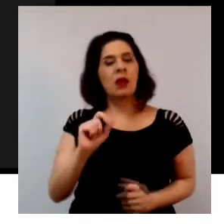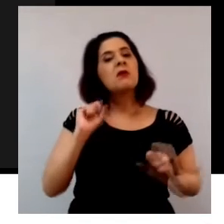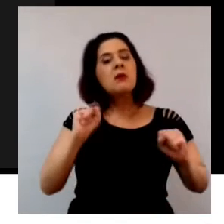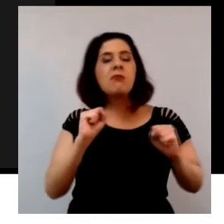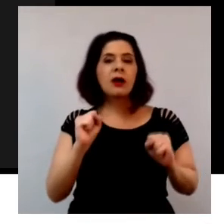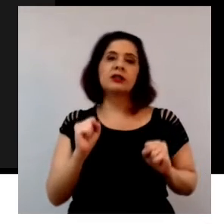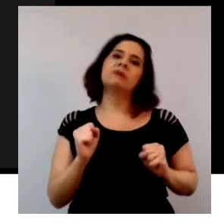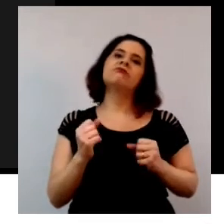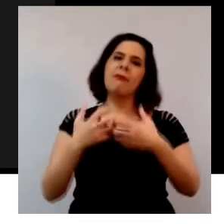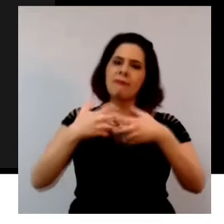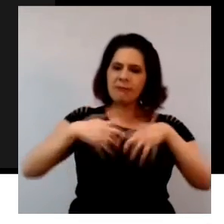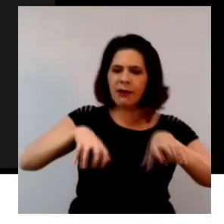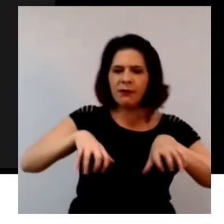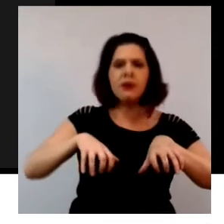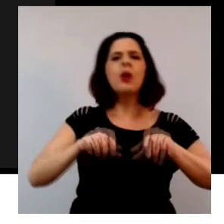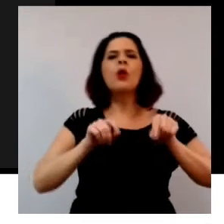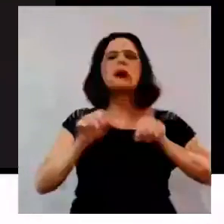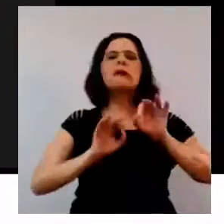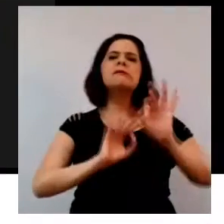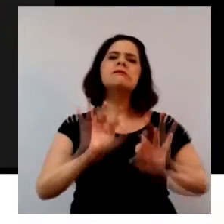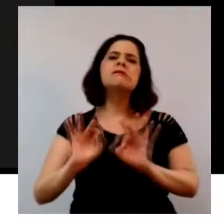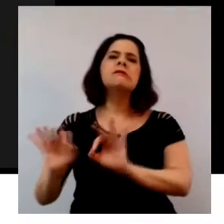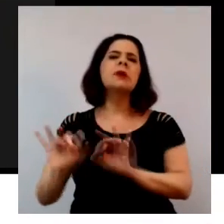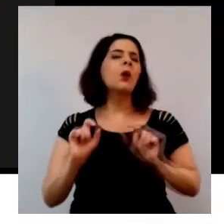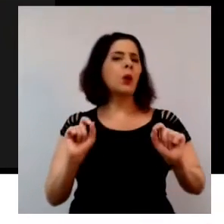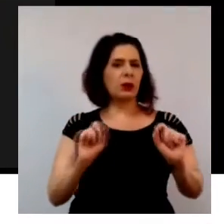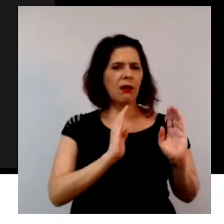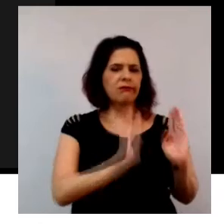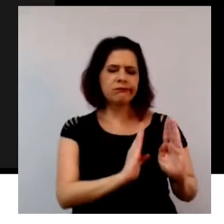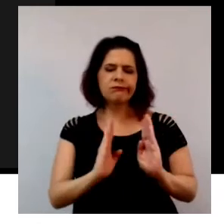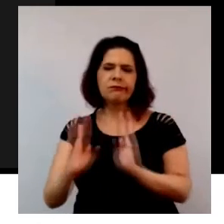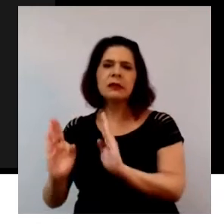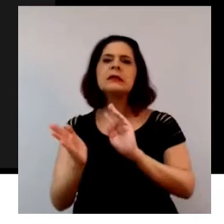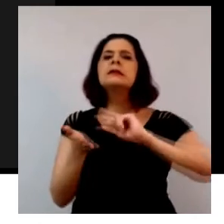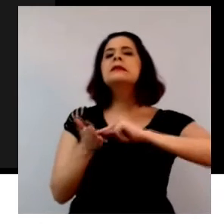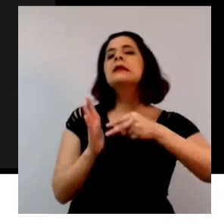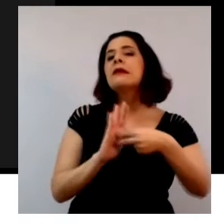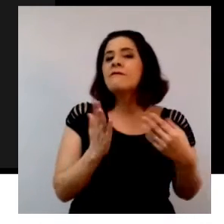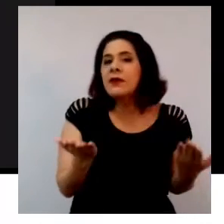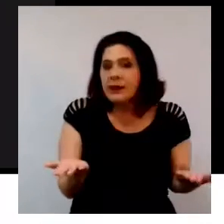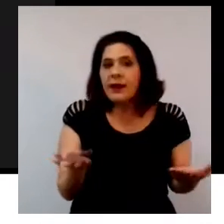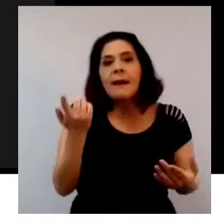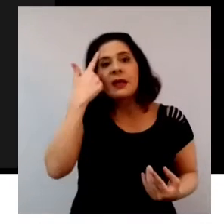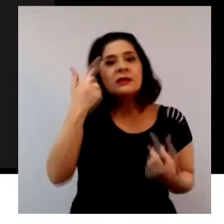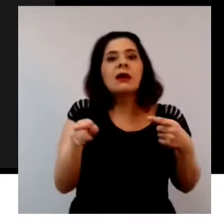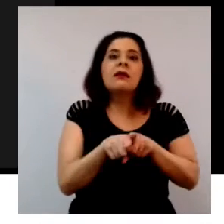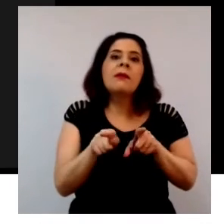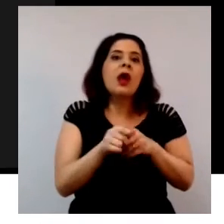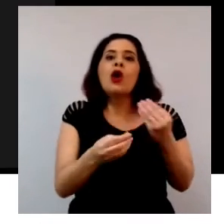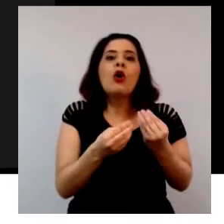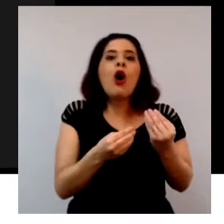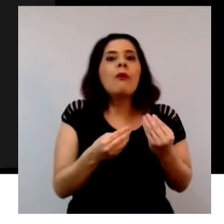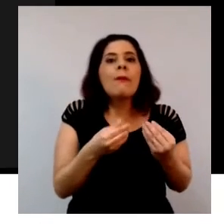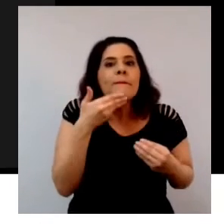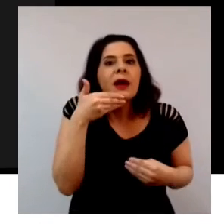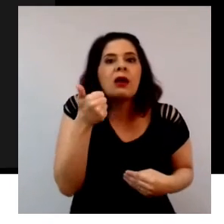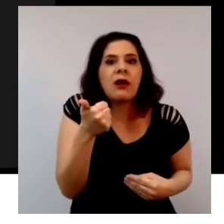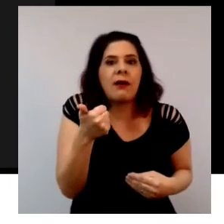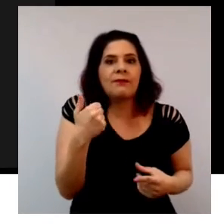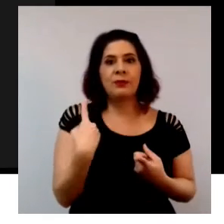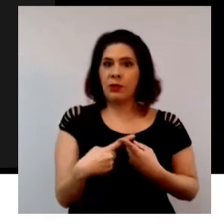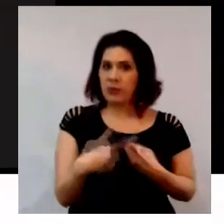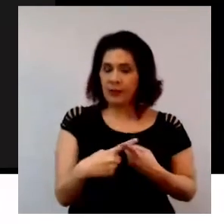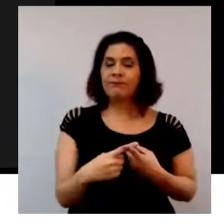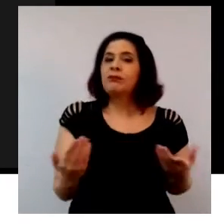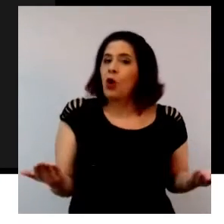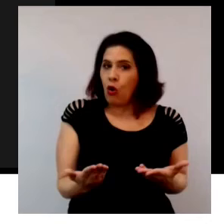como a gente chegou até aqui, até pensar um pouco como é que a gente vai superar, porque acho que de saída a gente pode assumir que a polarização tal como ela está dada, ou como ela é